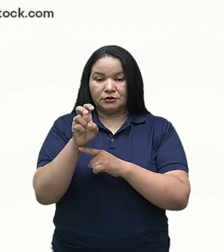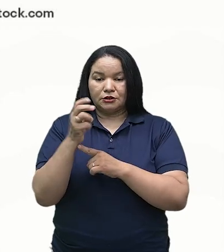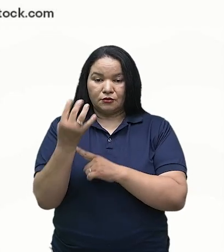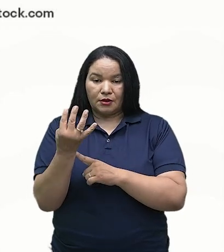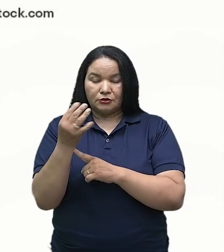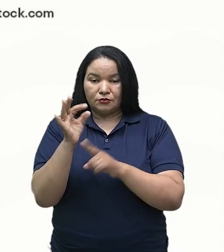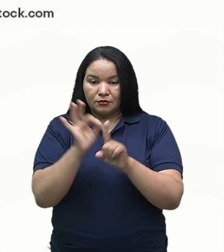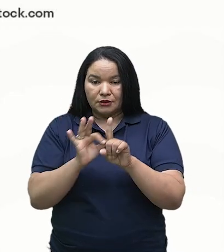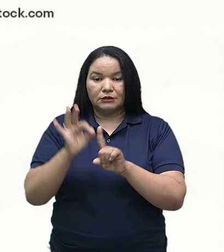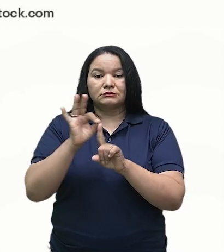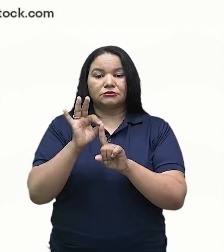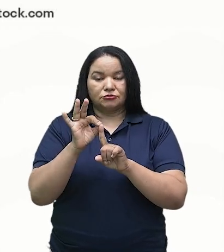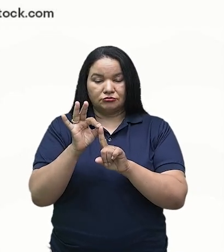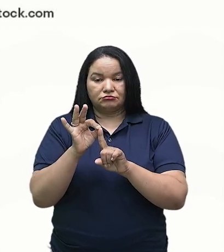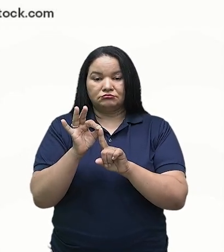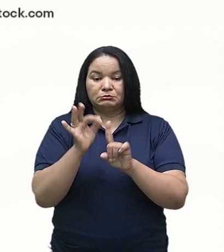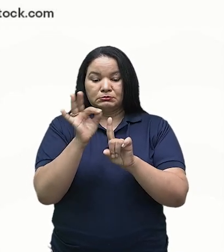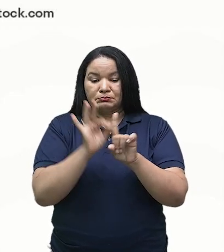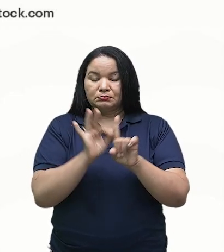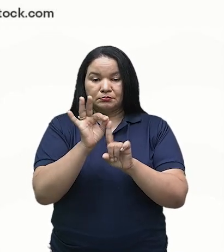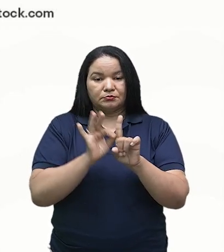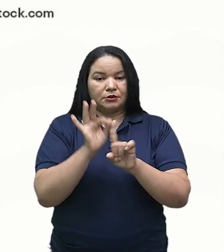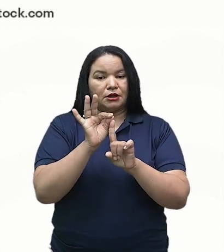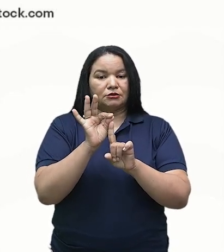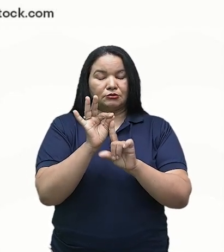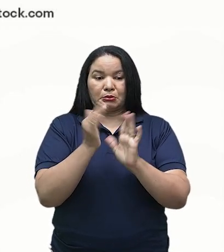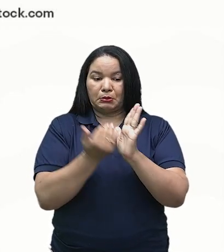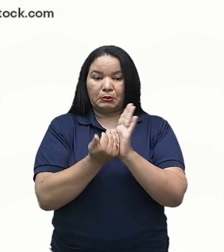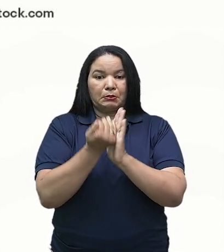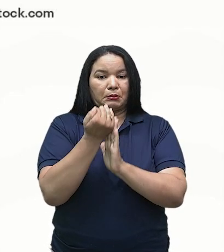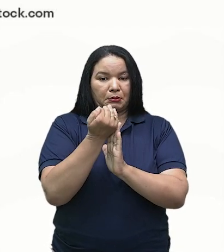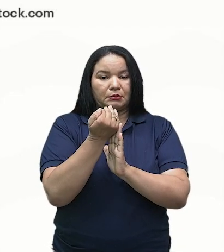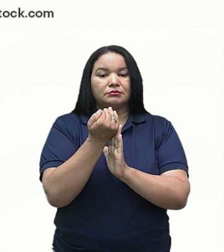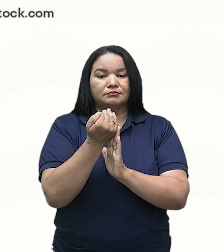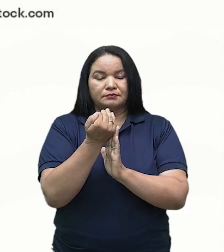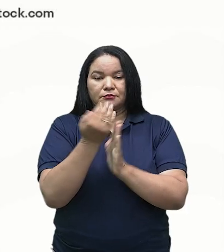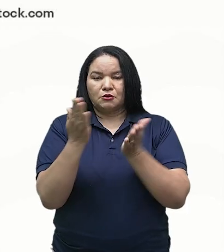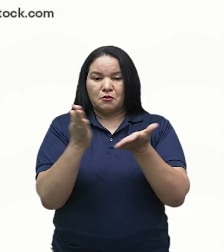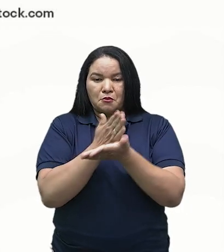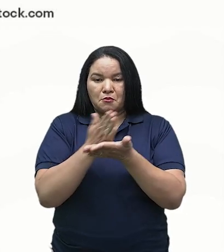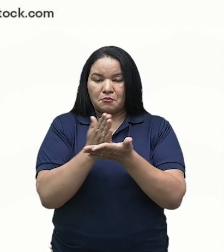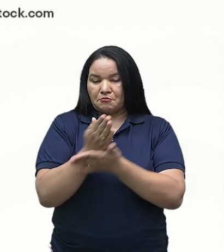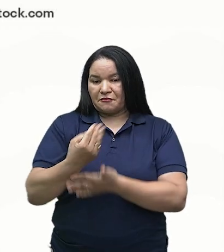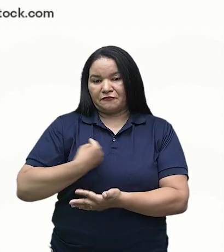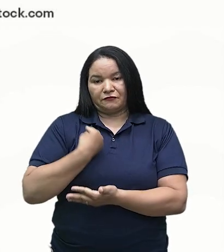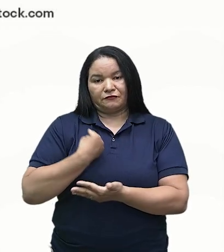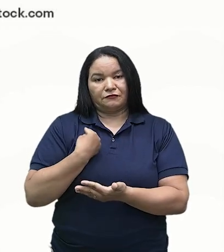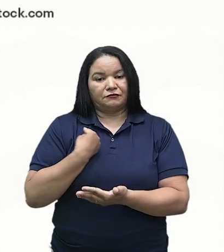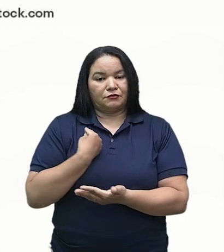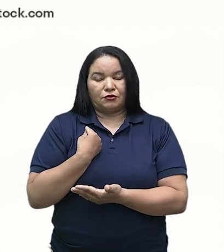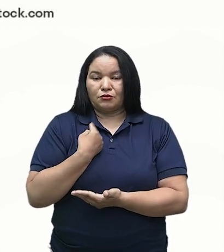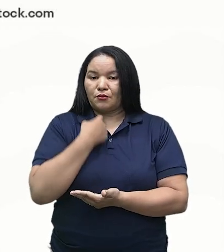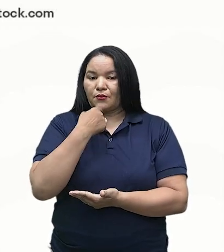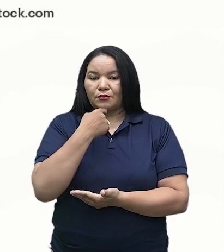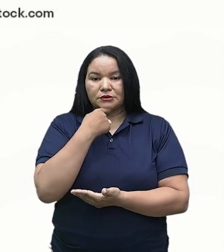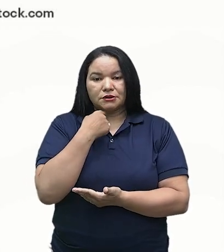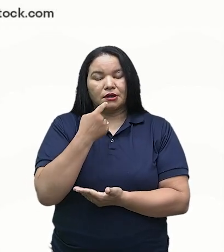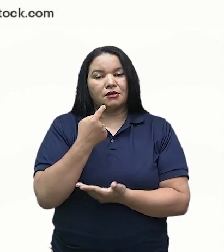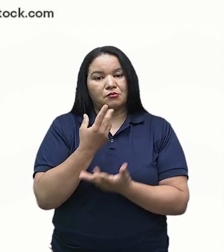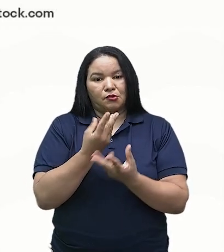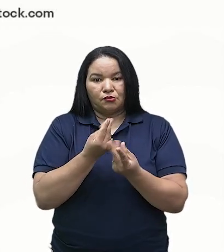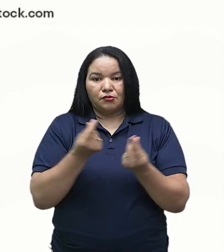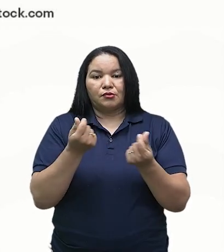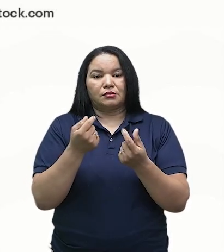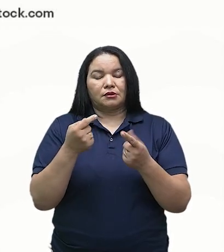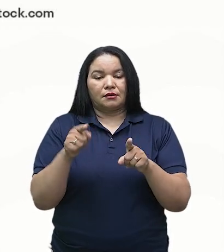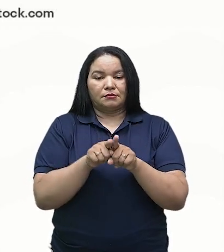ou seja, temperaturas extremamente elevadas em que não tem condições de algumas formas de vida sobreviverem, e até para os seres humanos